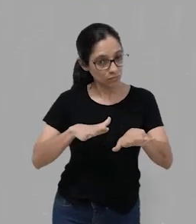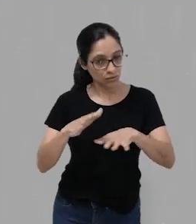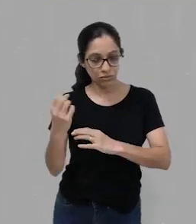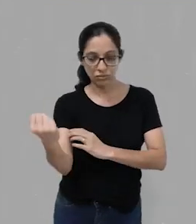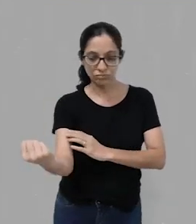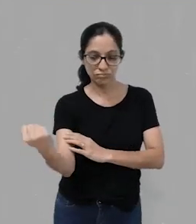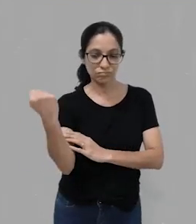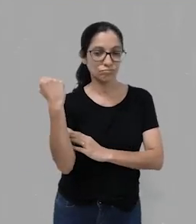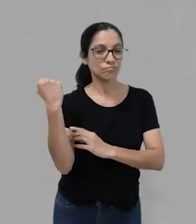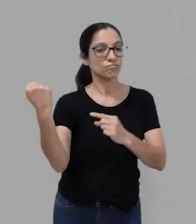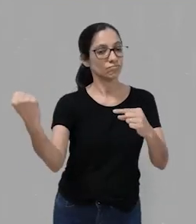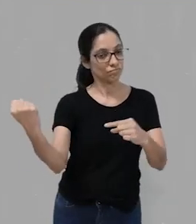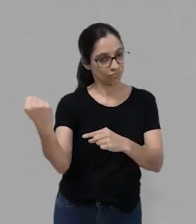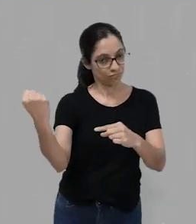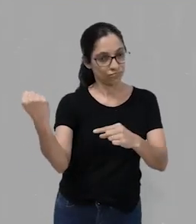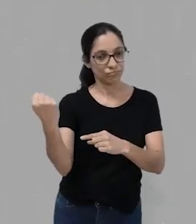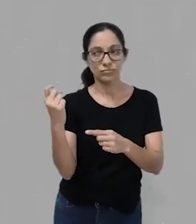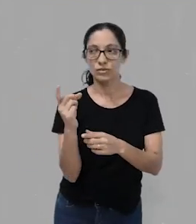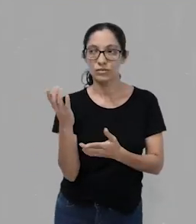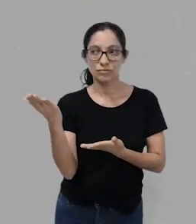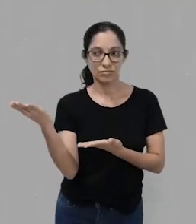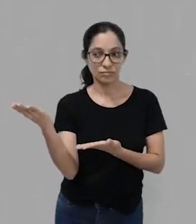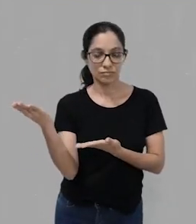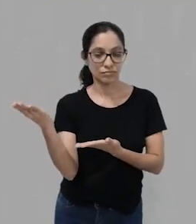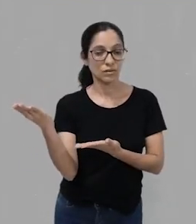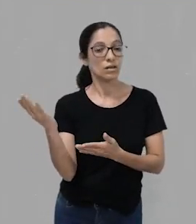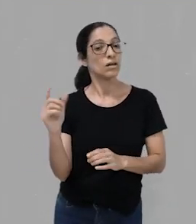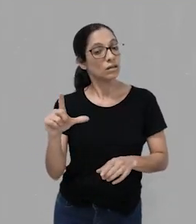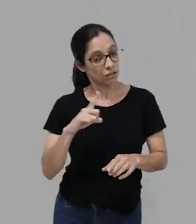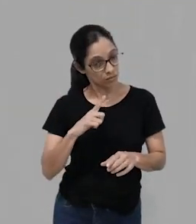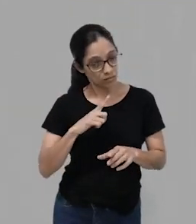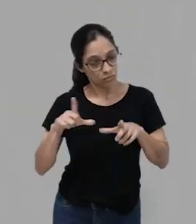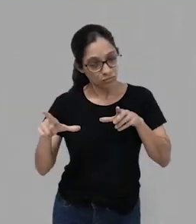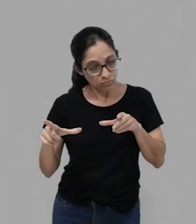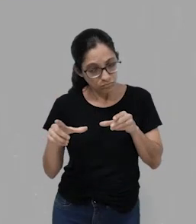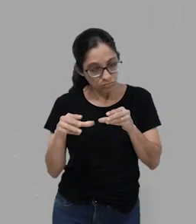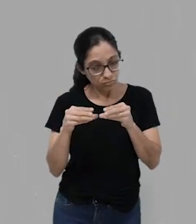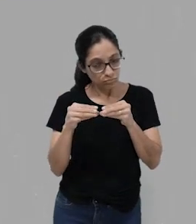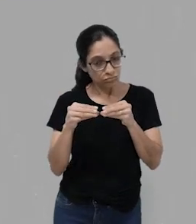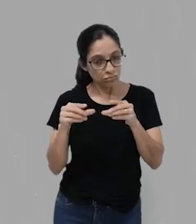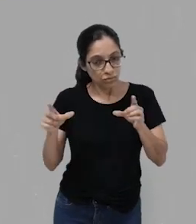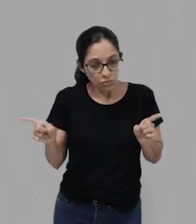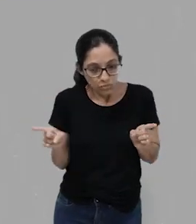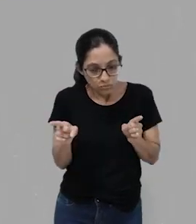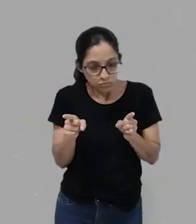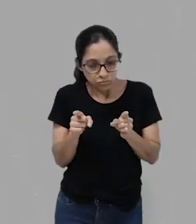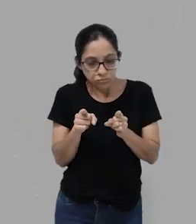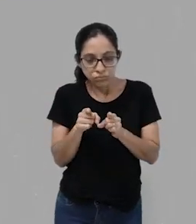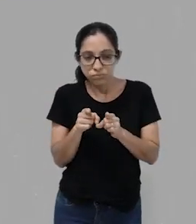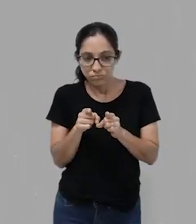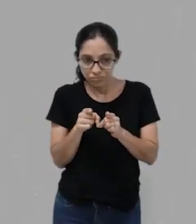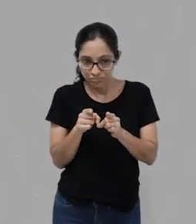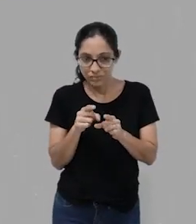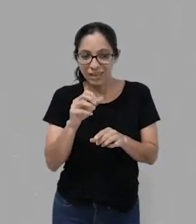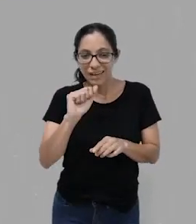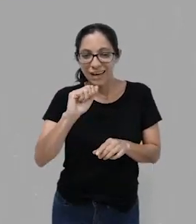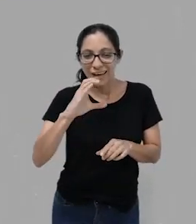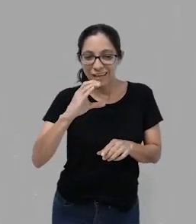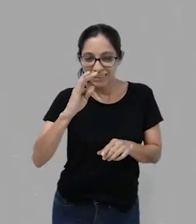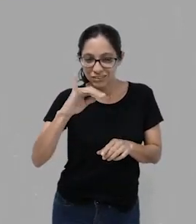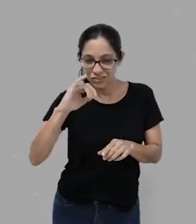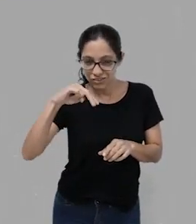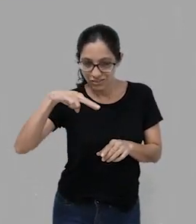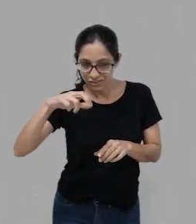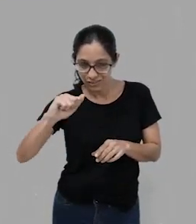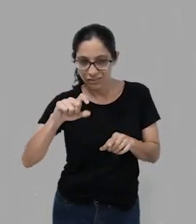é concêntrico. Tá aqui, ó. Tá existindo contração. Esse músculo aqui, a quitina e a miosina tá deslizando